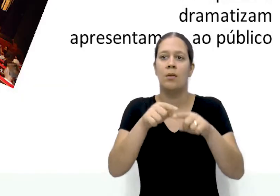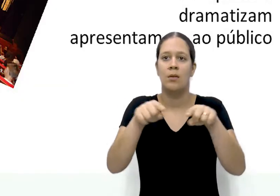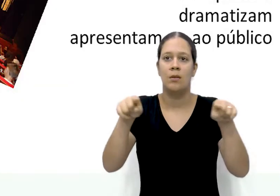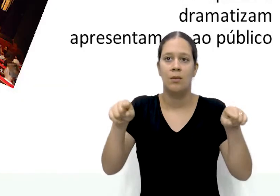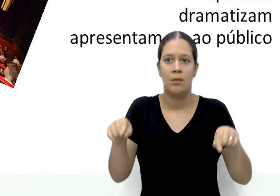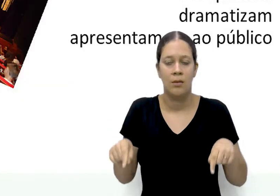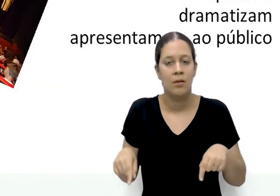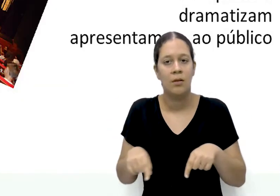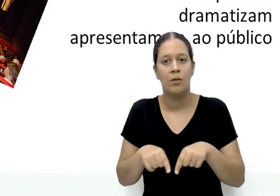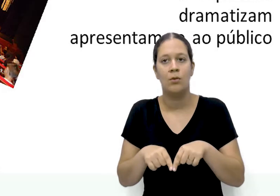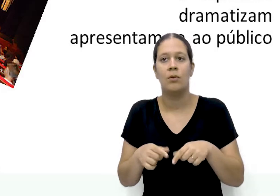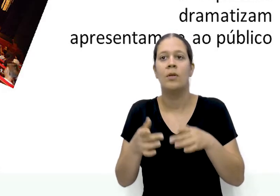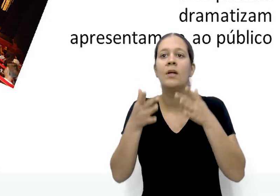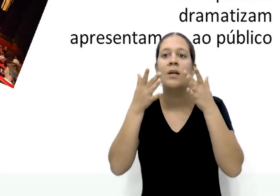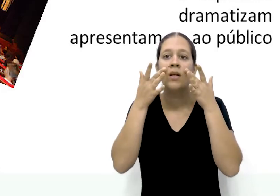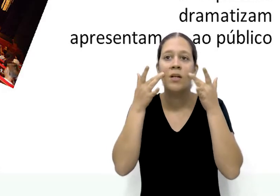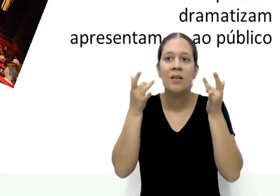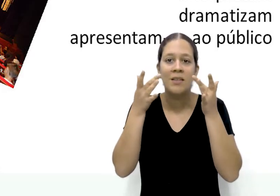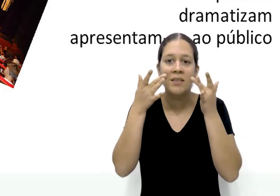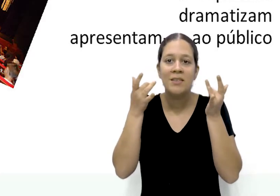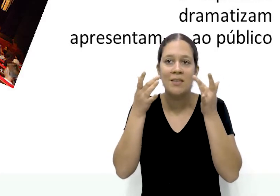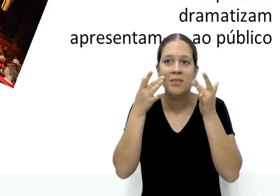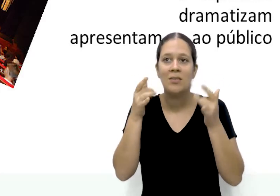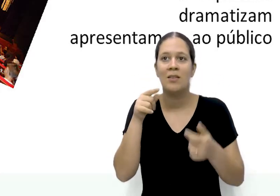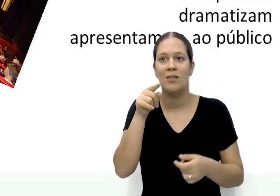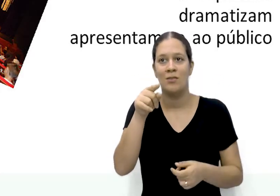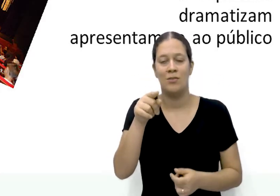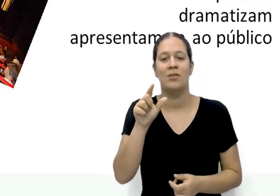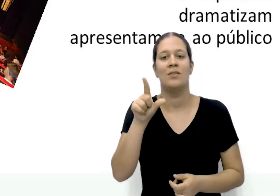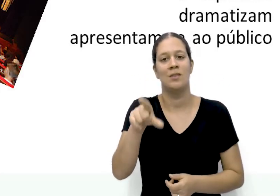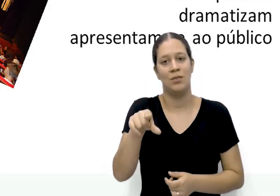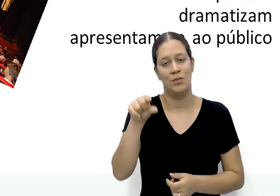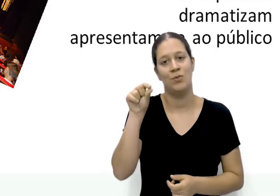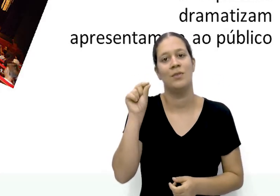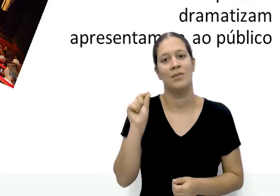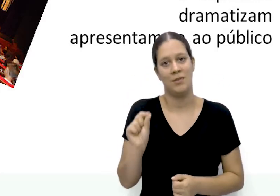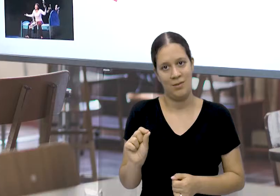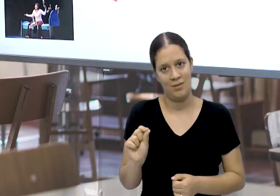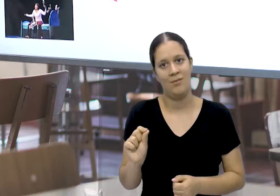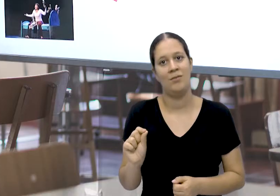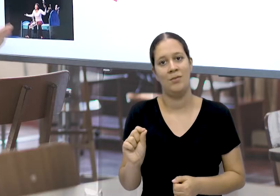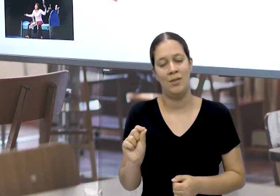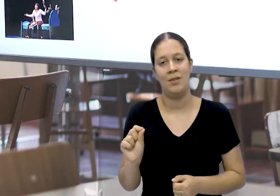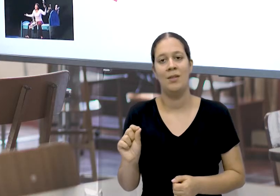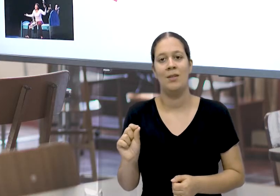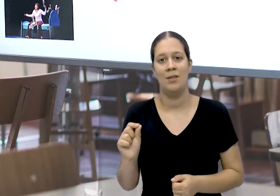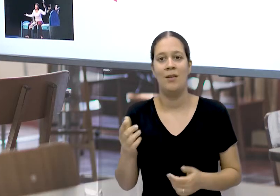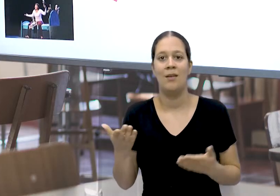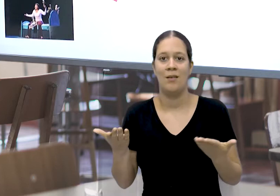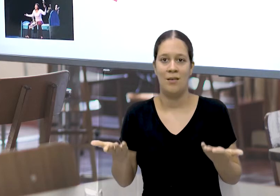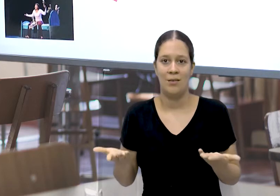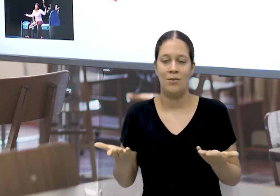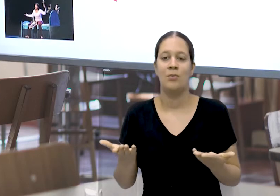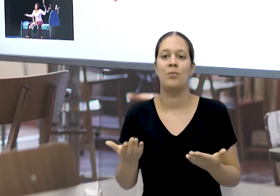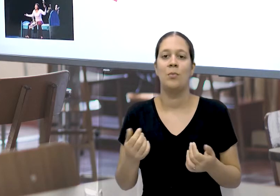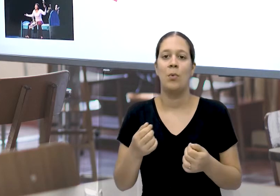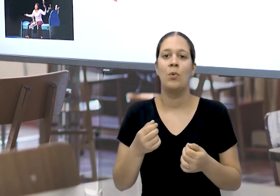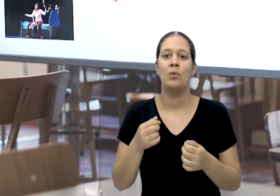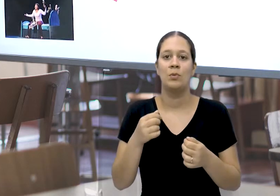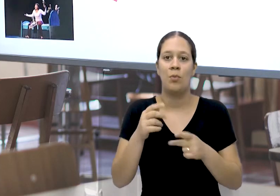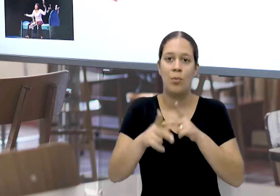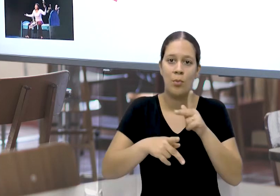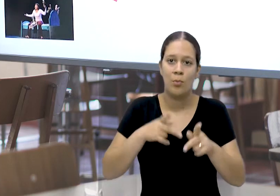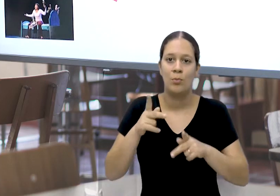teatrais para vocês verem. E não só existe peça teatral com muita gente. Pode ter um monólogo também,